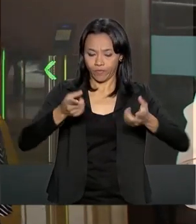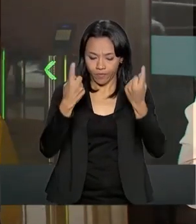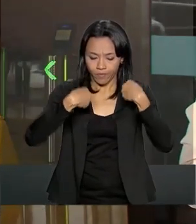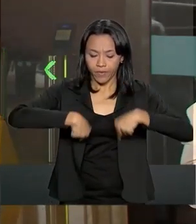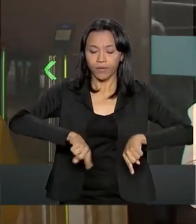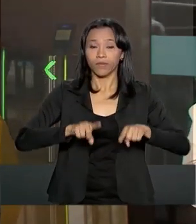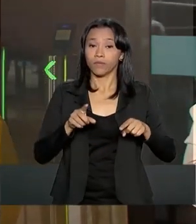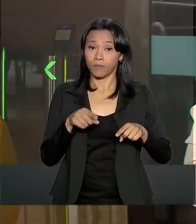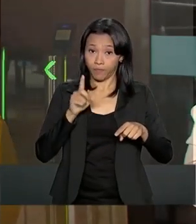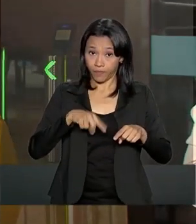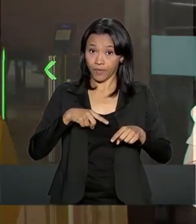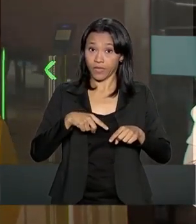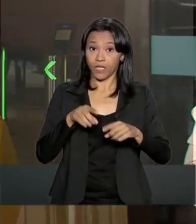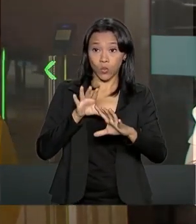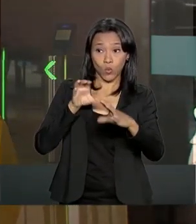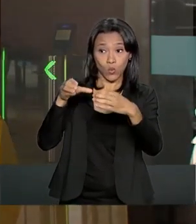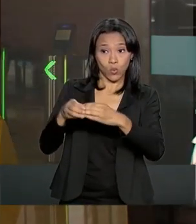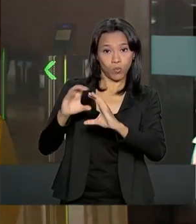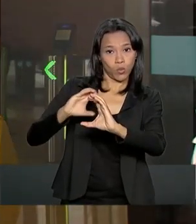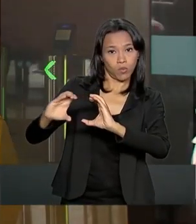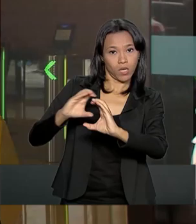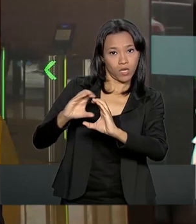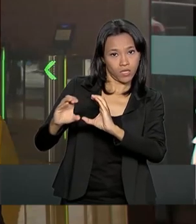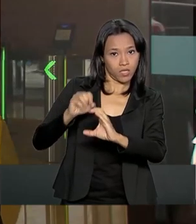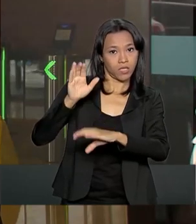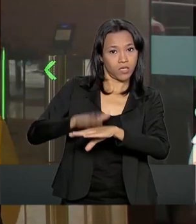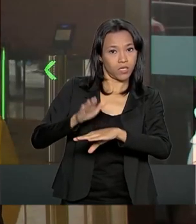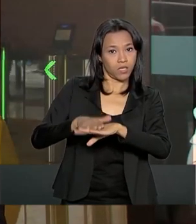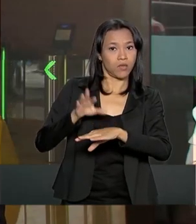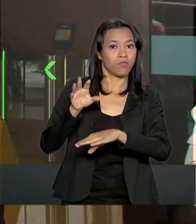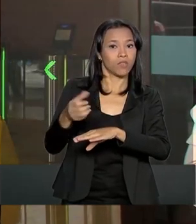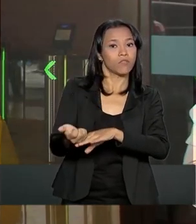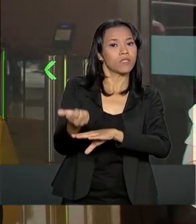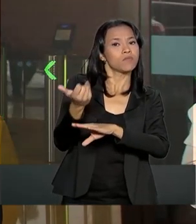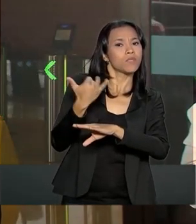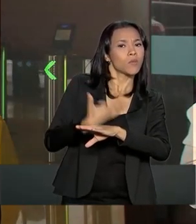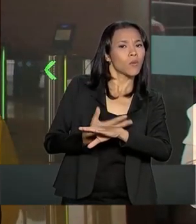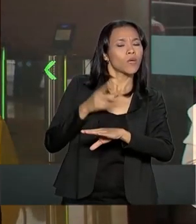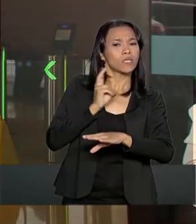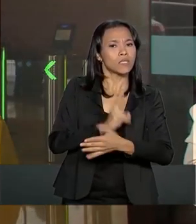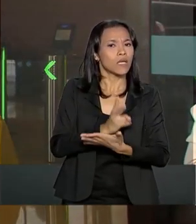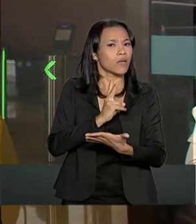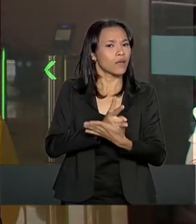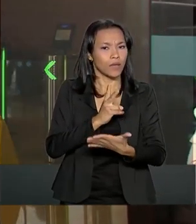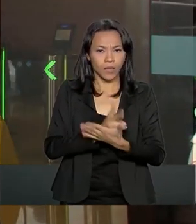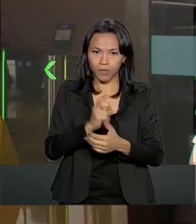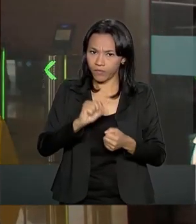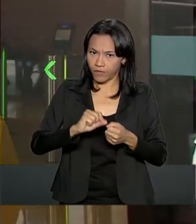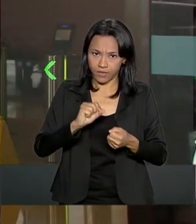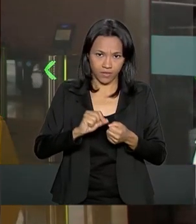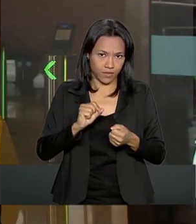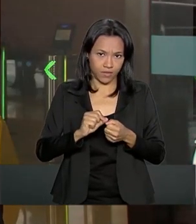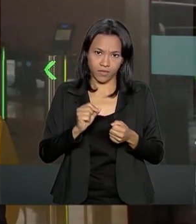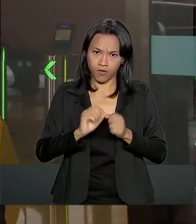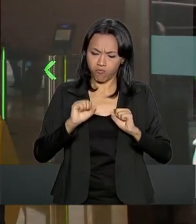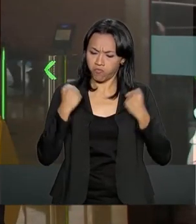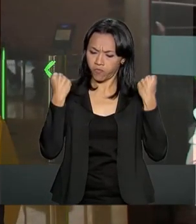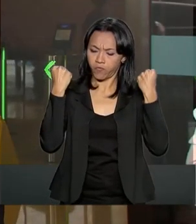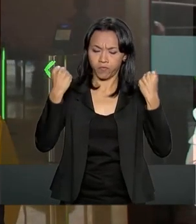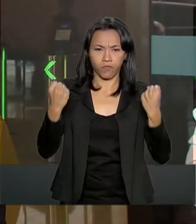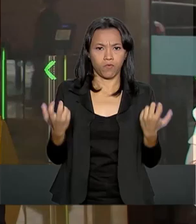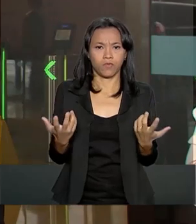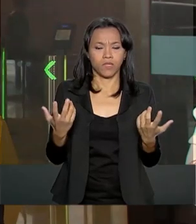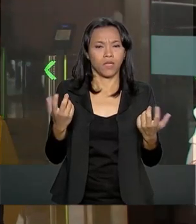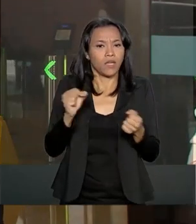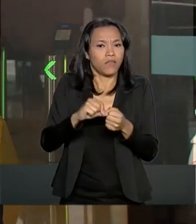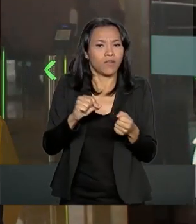foram passados pela assessoria de comunicação da presidência da República, ele sempre realizou esses exercícios com muito vigor. Ele